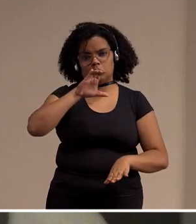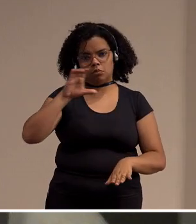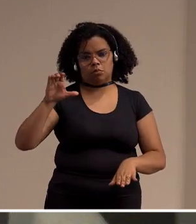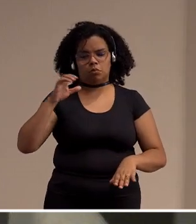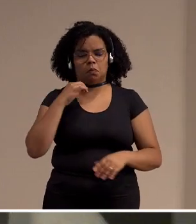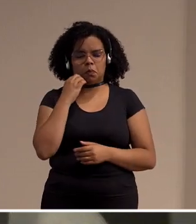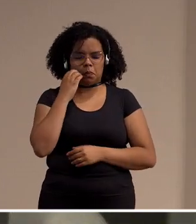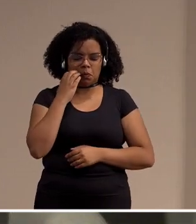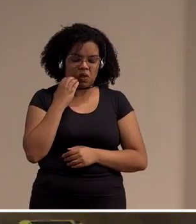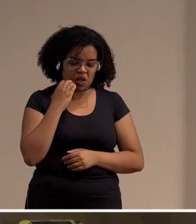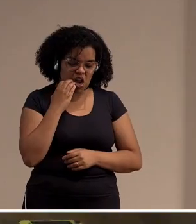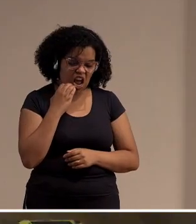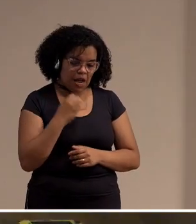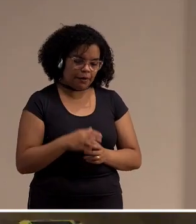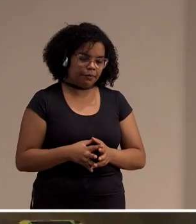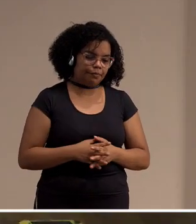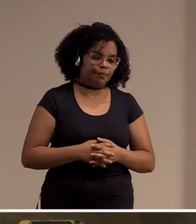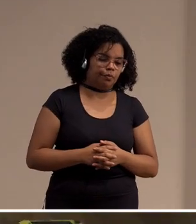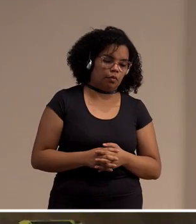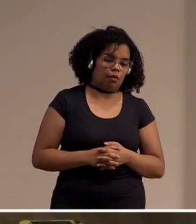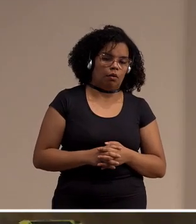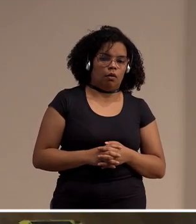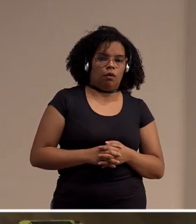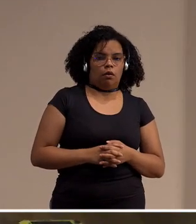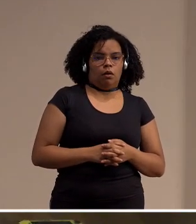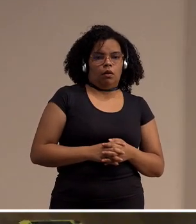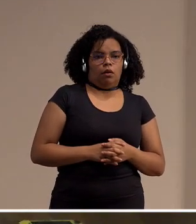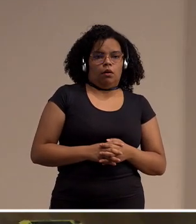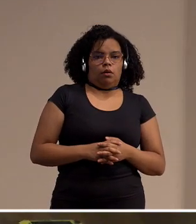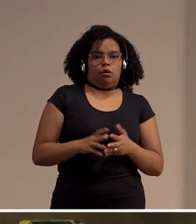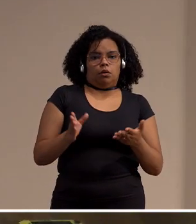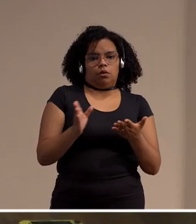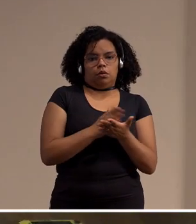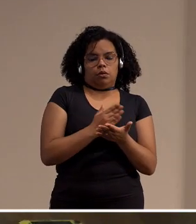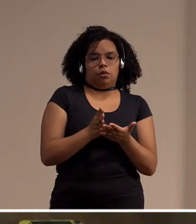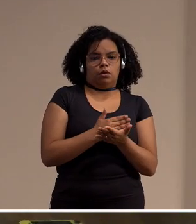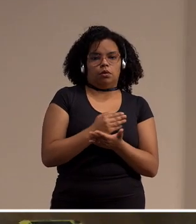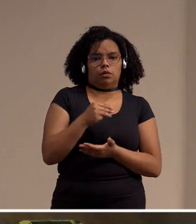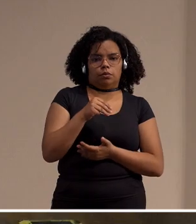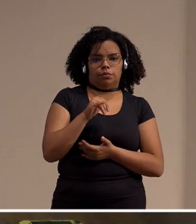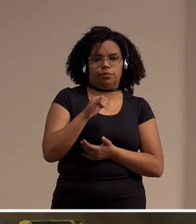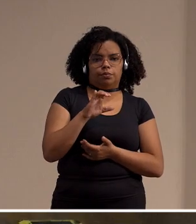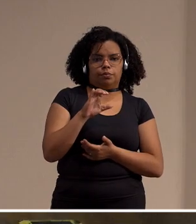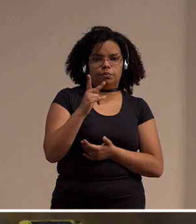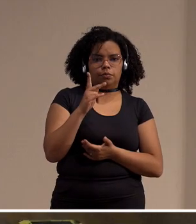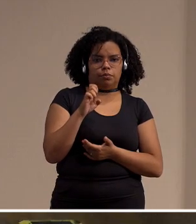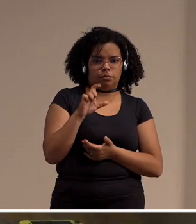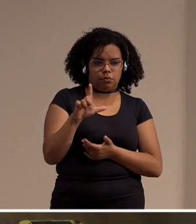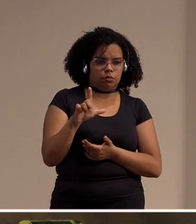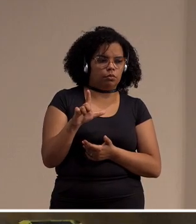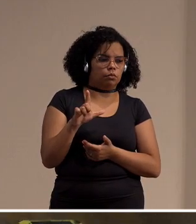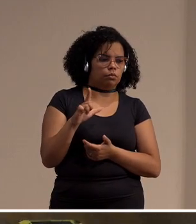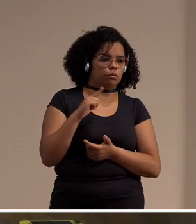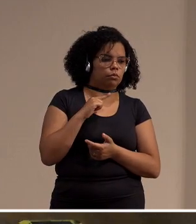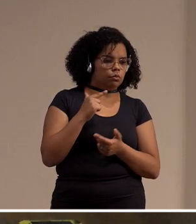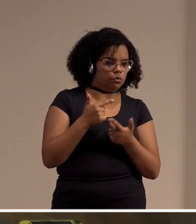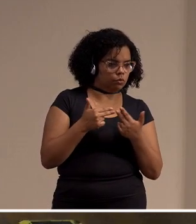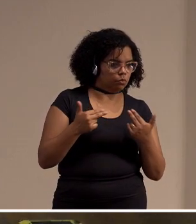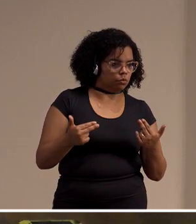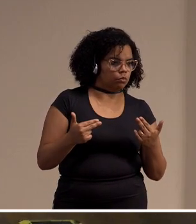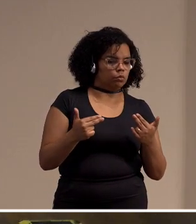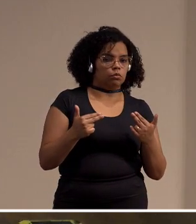subconsciente. No livro do Michel tem uma coisa que... O livro se passa no